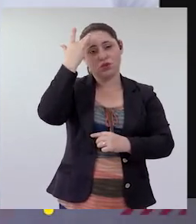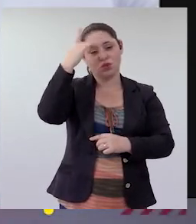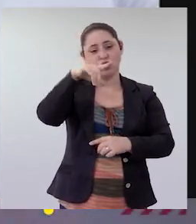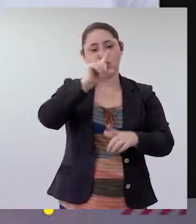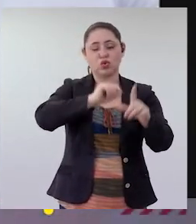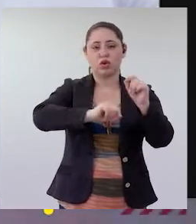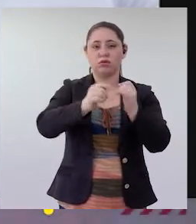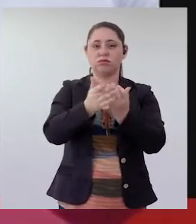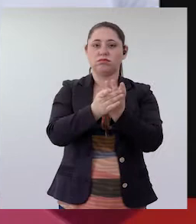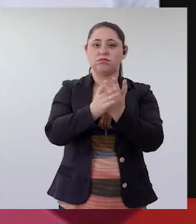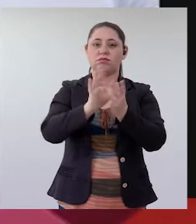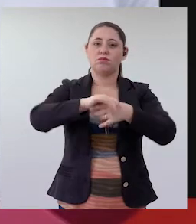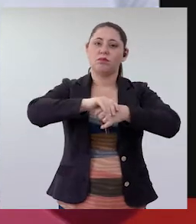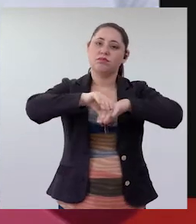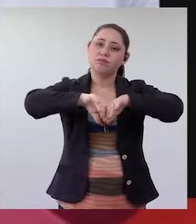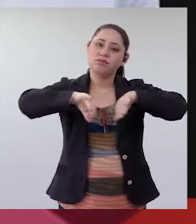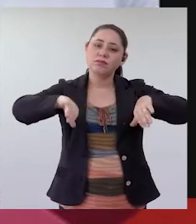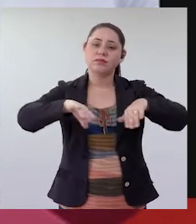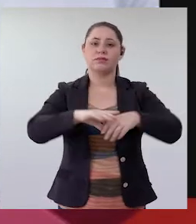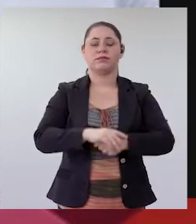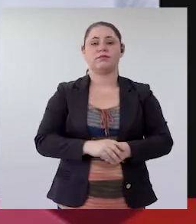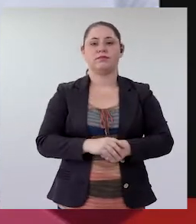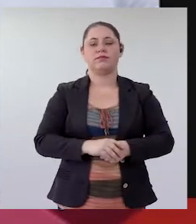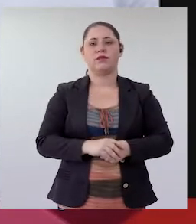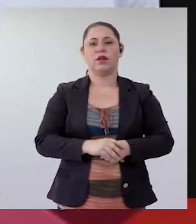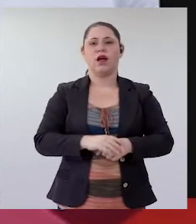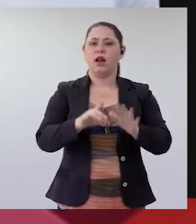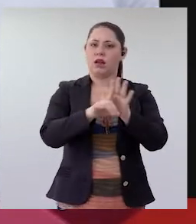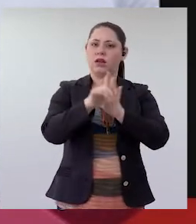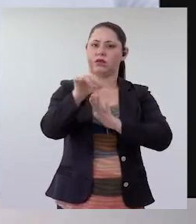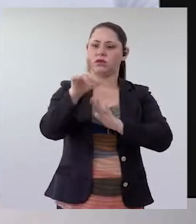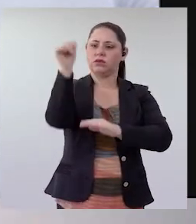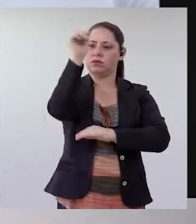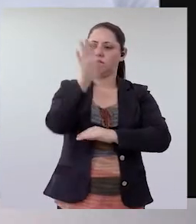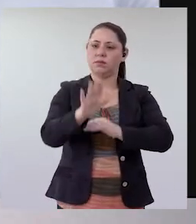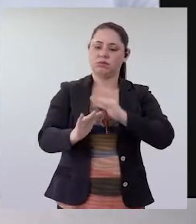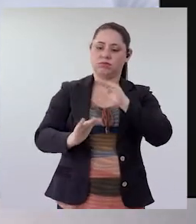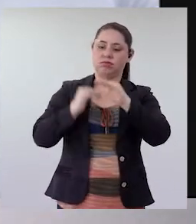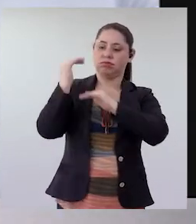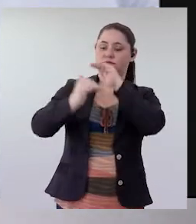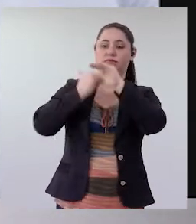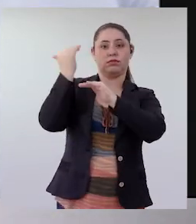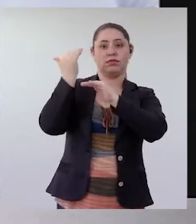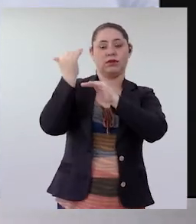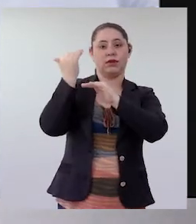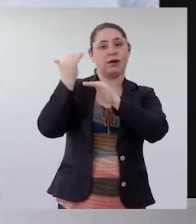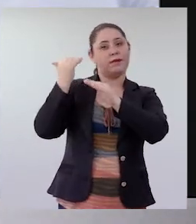por esse caminho. Sim. E a legislação brasileira foi evoluindo ao longo do tempo, né?